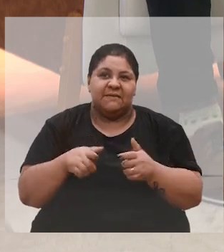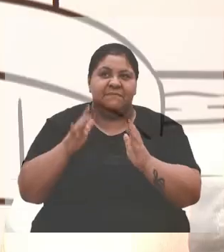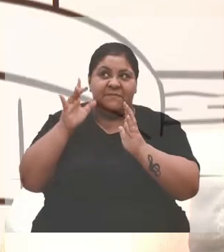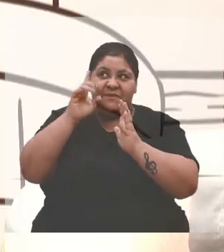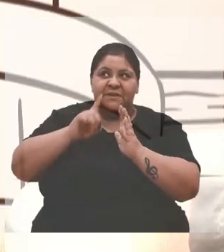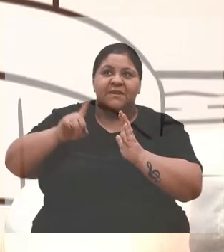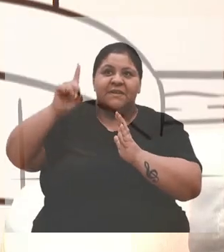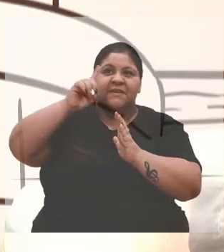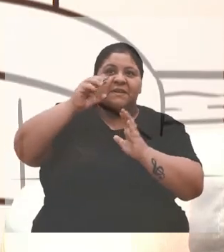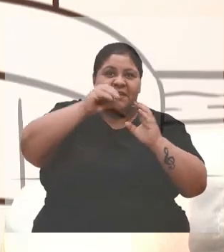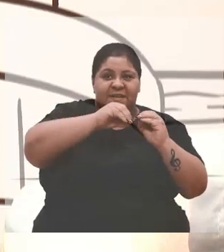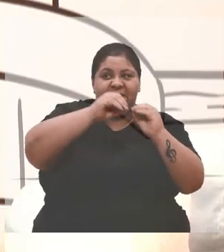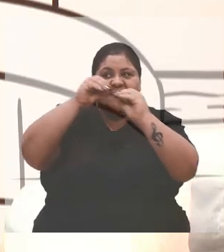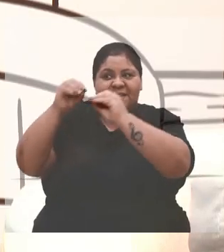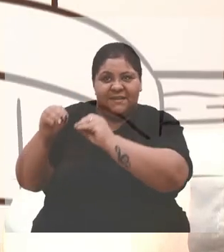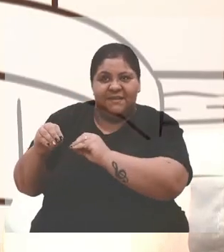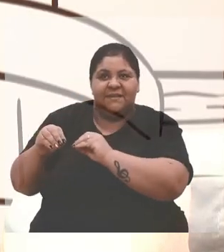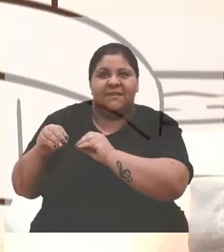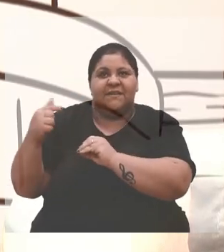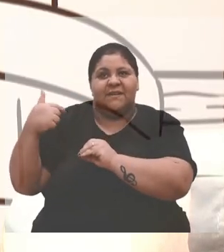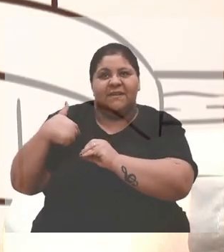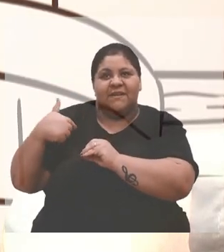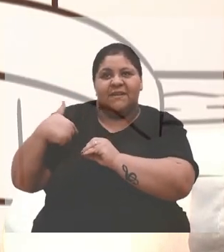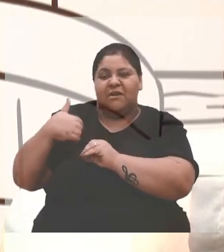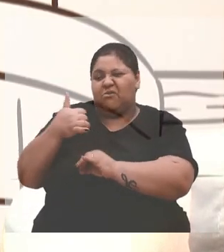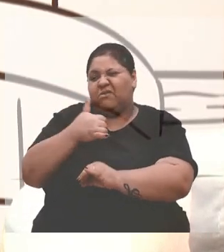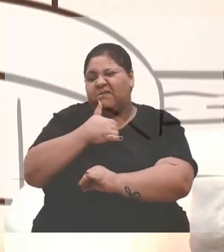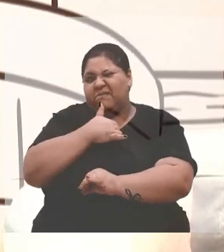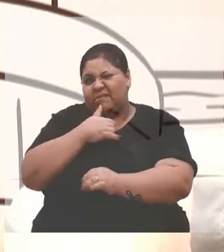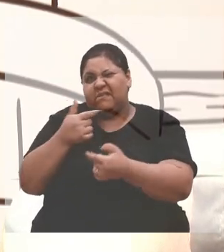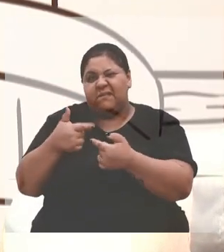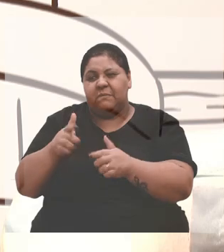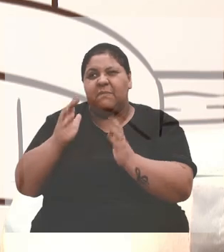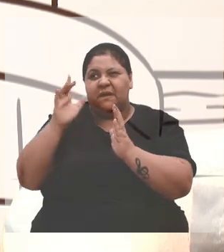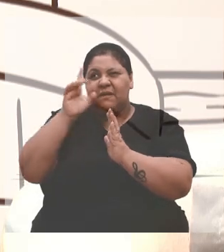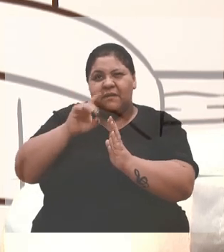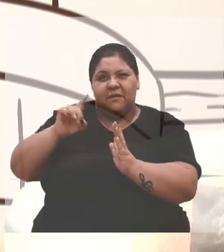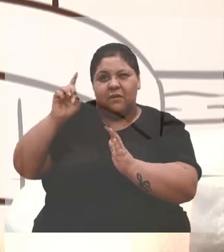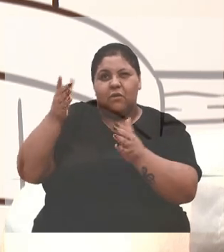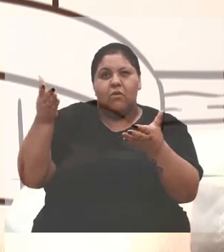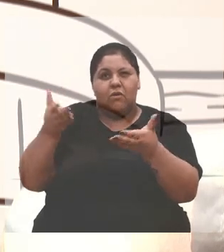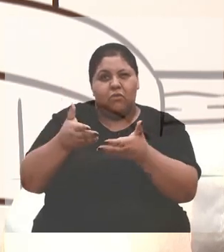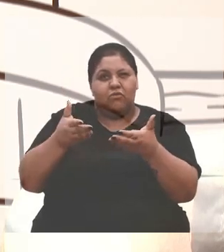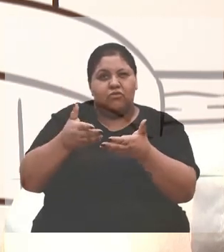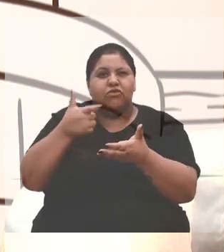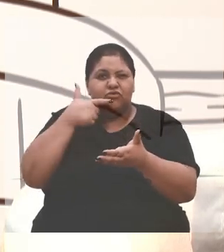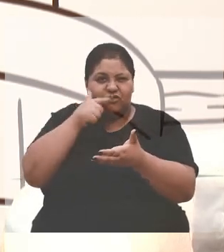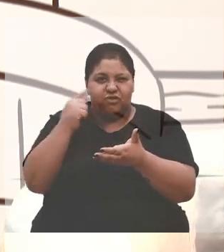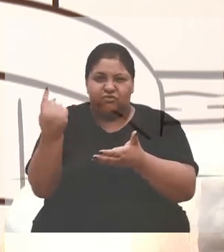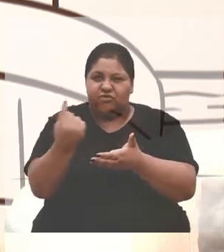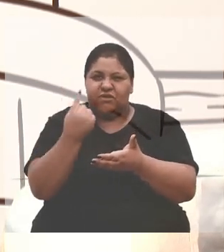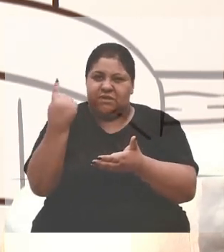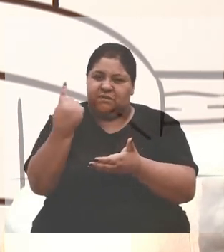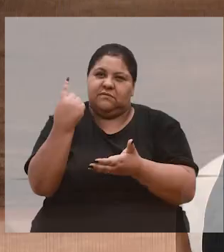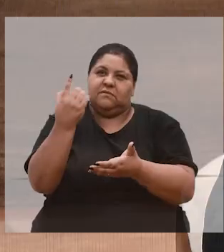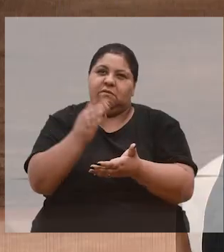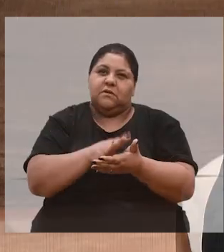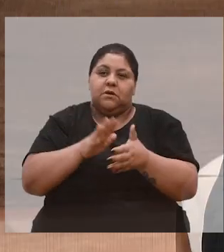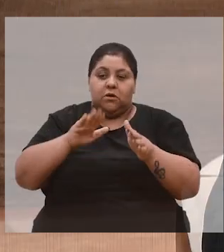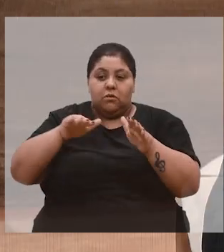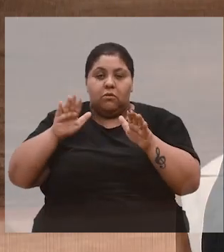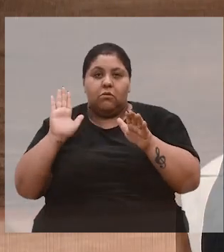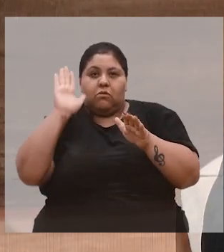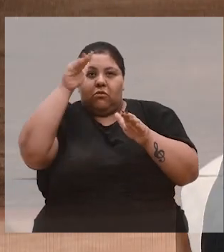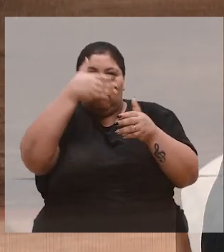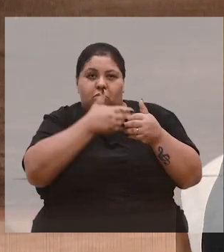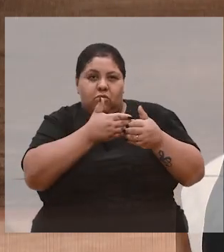Deus ele se mudou e daí eu fiquei meio triste, mas graças a Deus eu tô se virando sozinho. E aí o